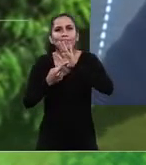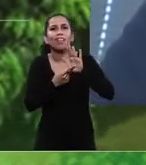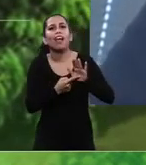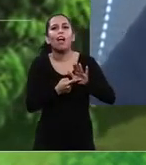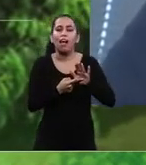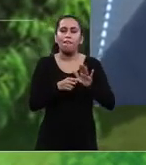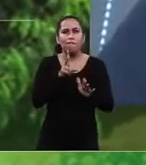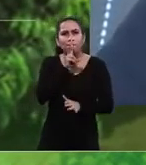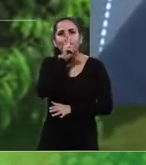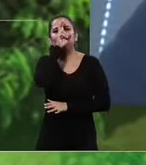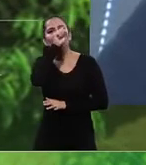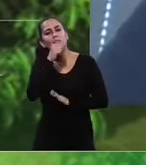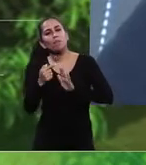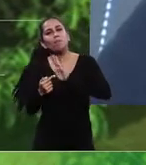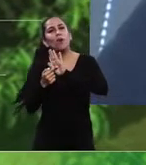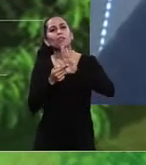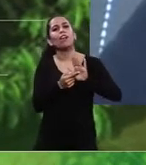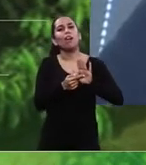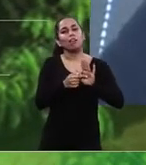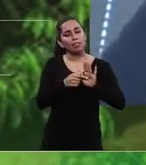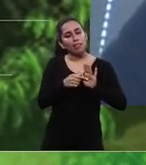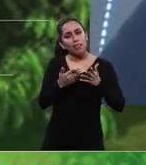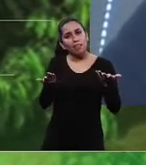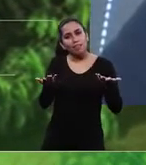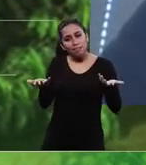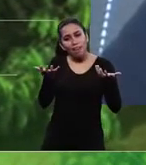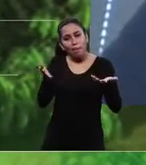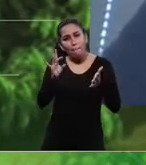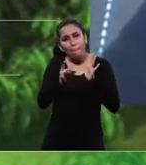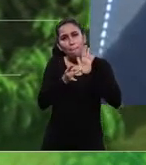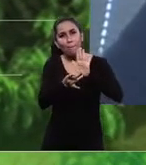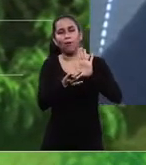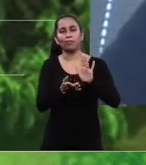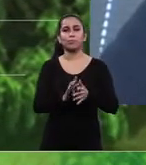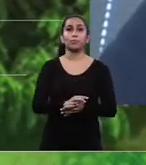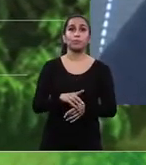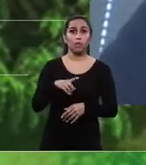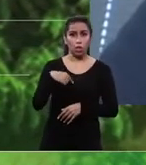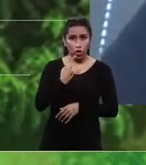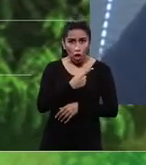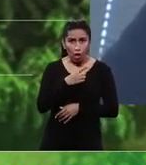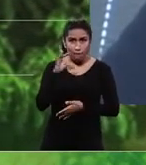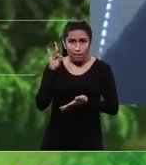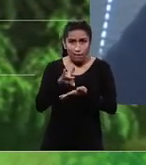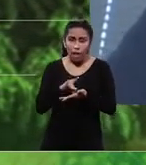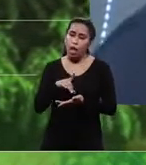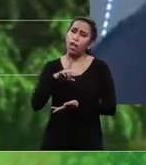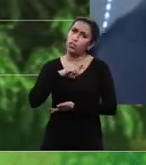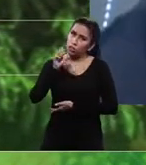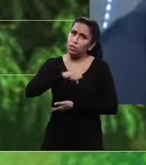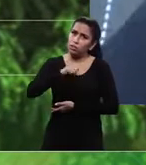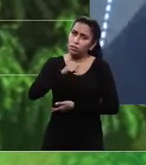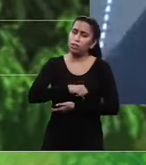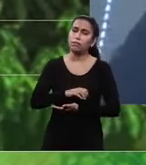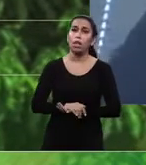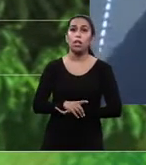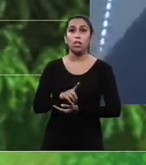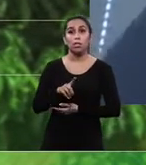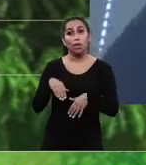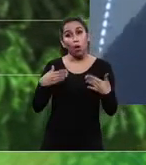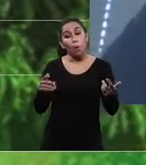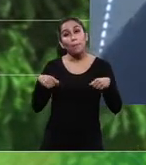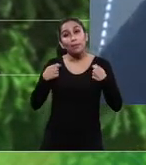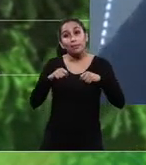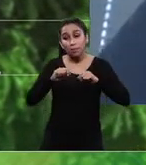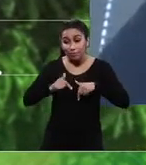que é importante e que demonstra uma realidade, né? Porque eu acho que a realidade nós temos, produtividade, precisamos trabalhar um pouco melhor